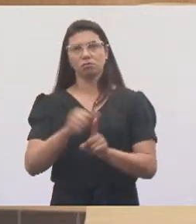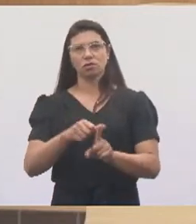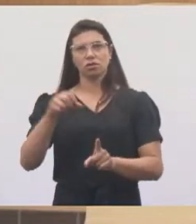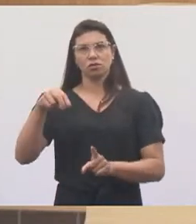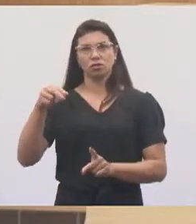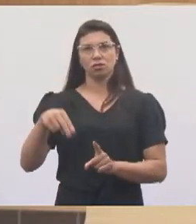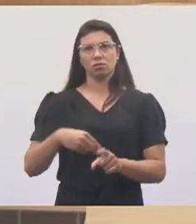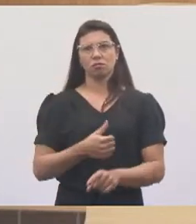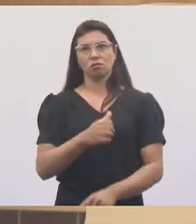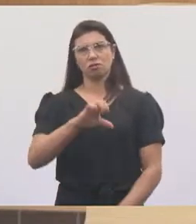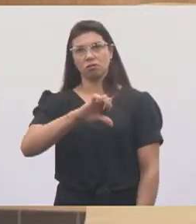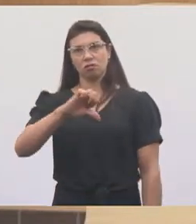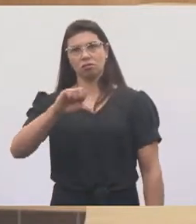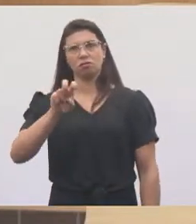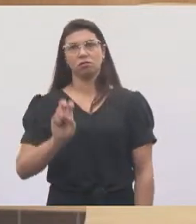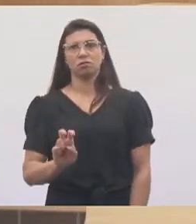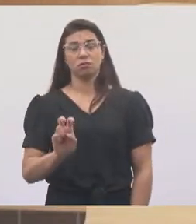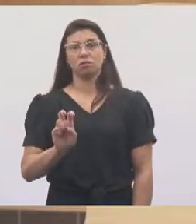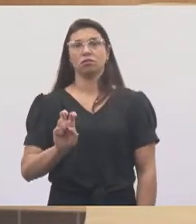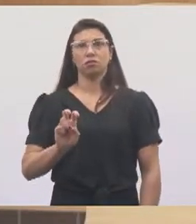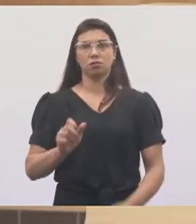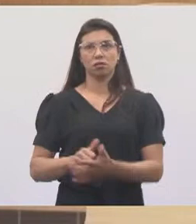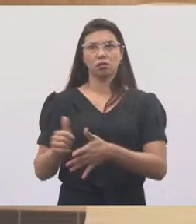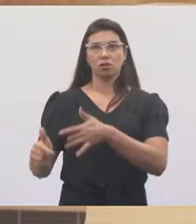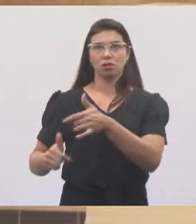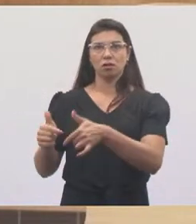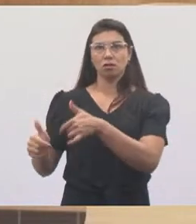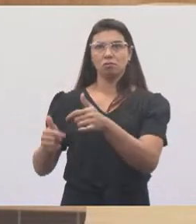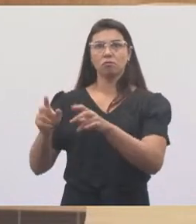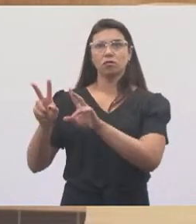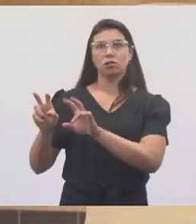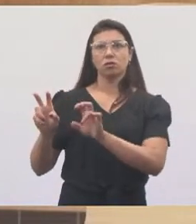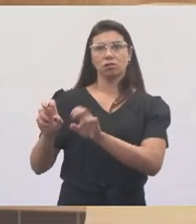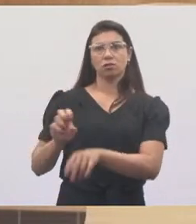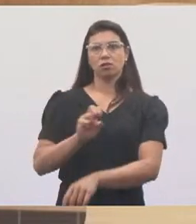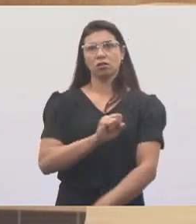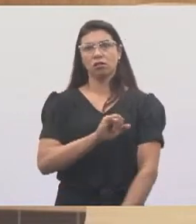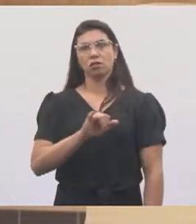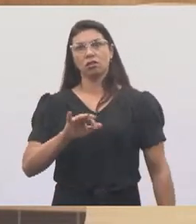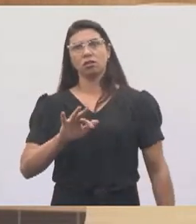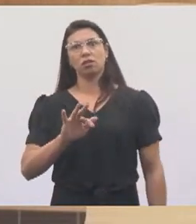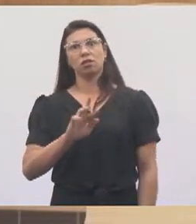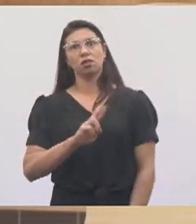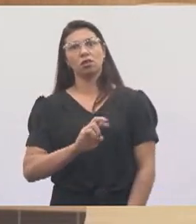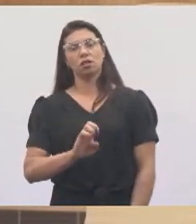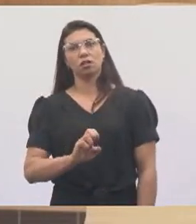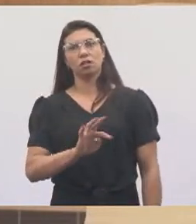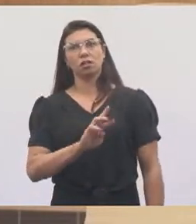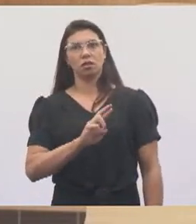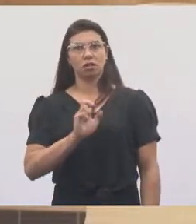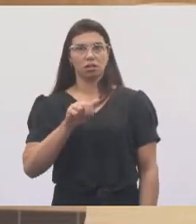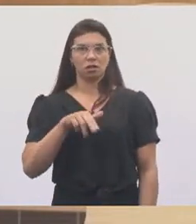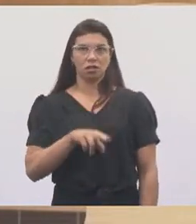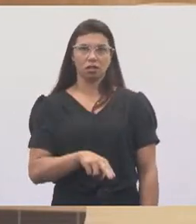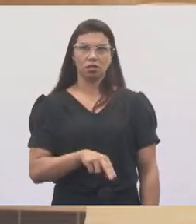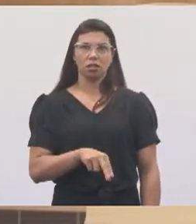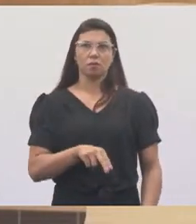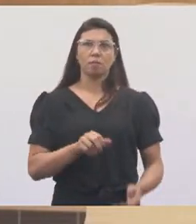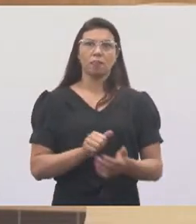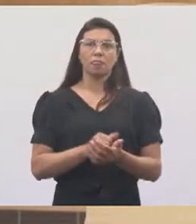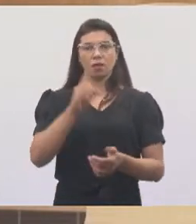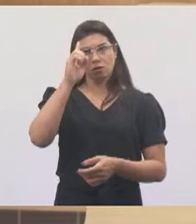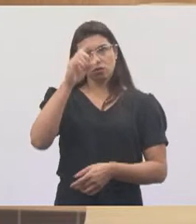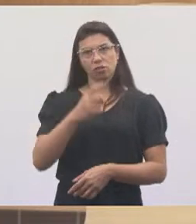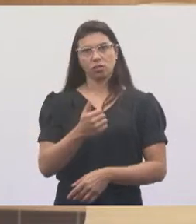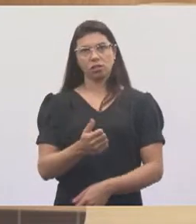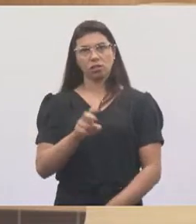1995, pelo desempenho condigno à testa da Ciretran local. Moção congratulatória datada de 15 de fevereiro